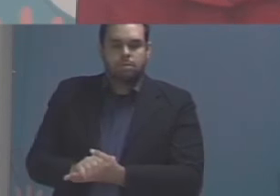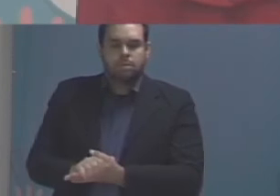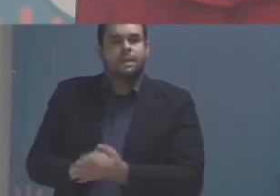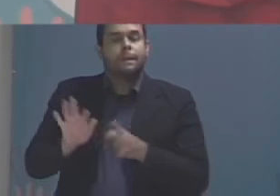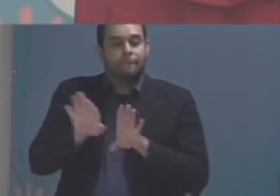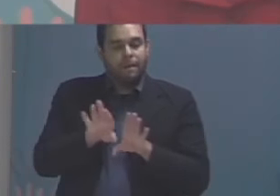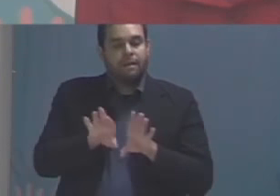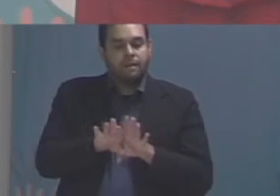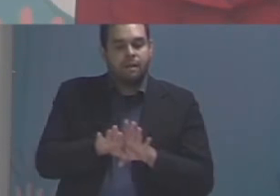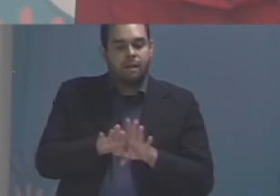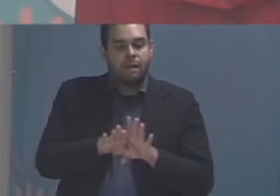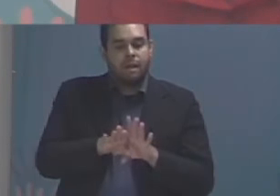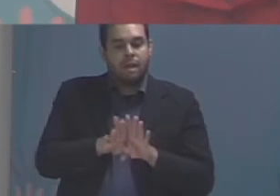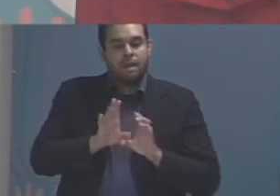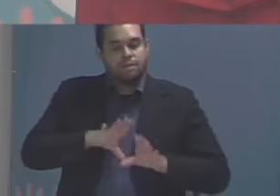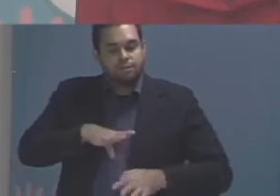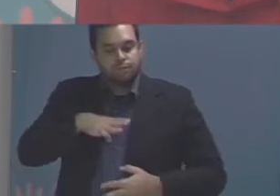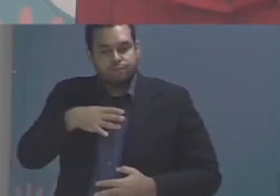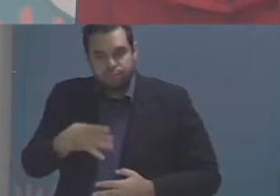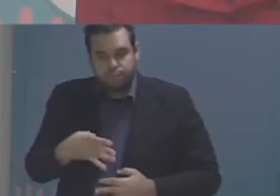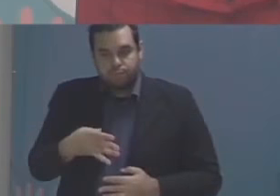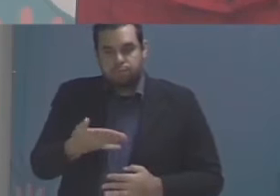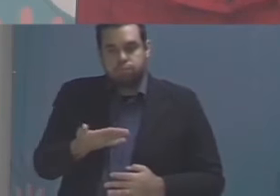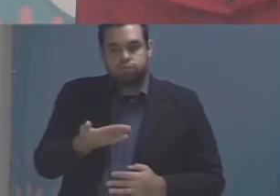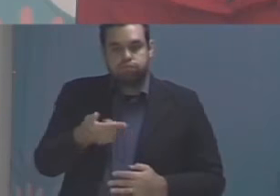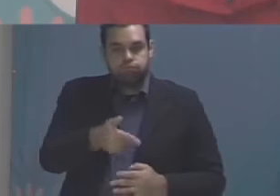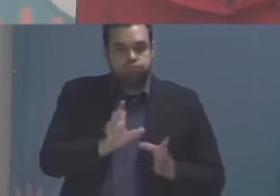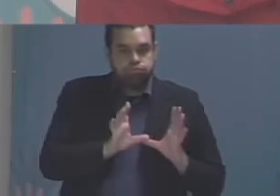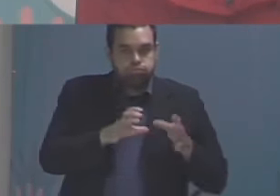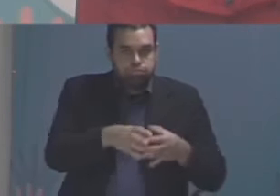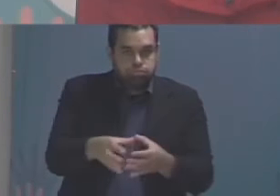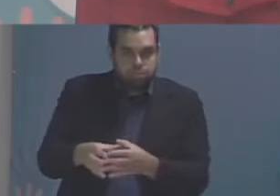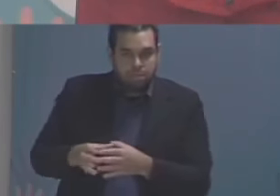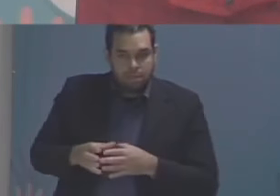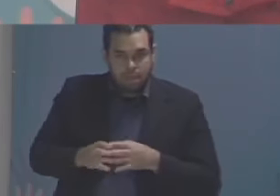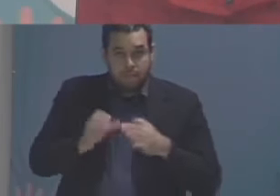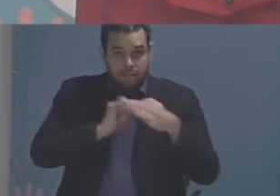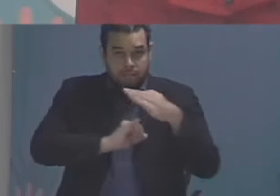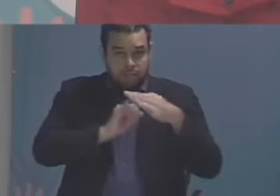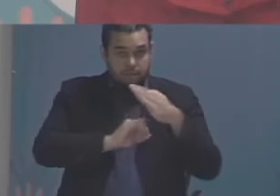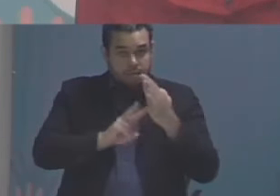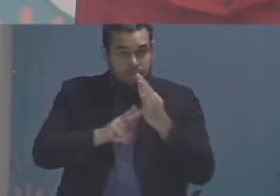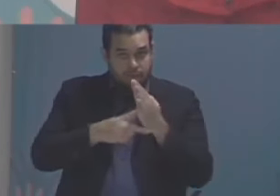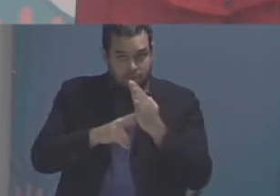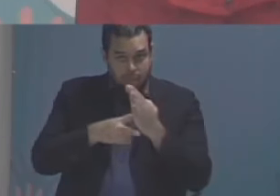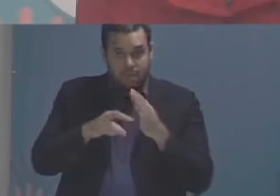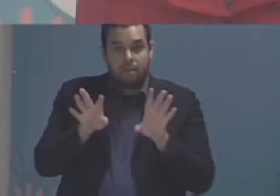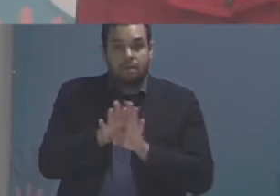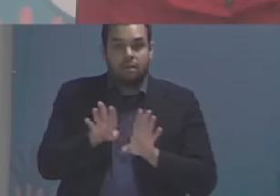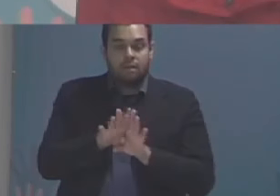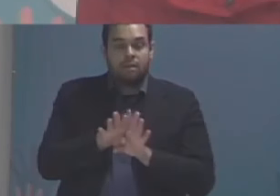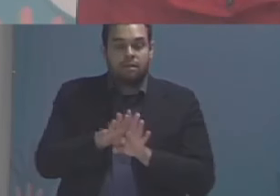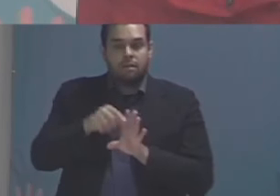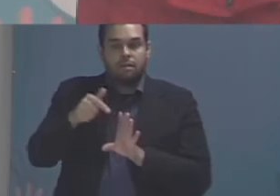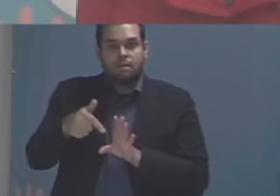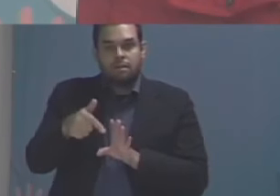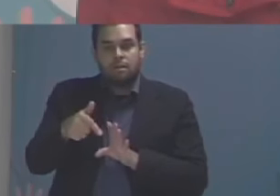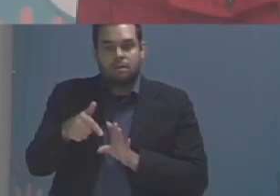e há um esforço conjunto das entidades sindicais e das entidades